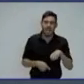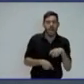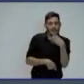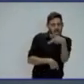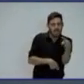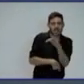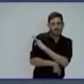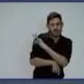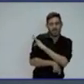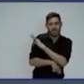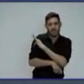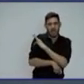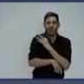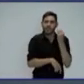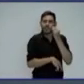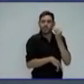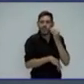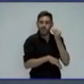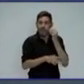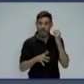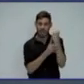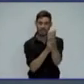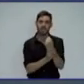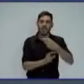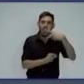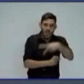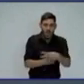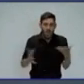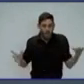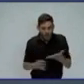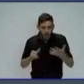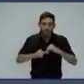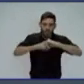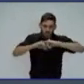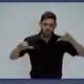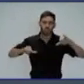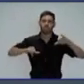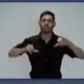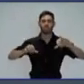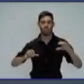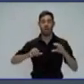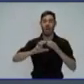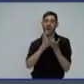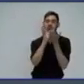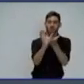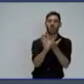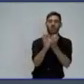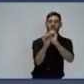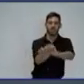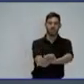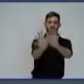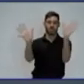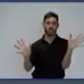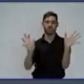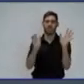atestaram a sua integridade. E ainda hoje eu vou anunciar a Comissão de Transparência